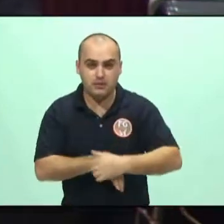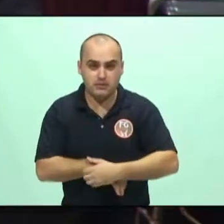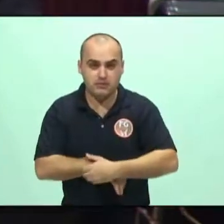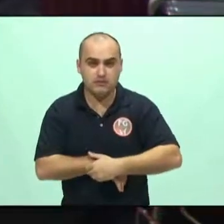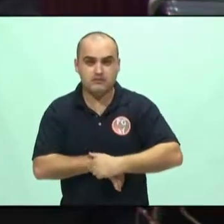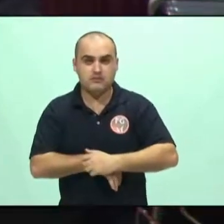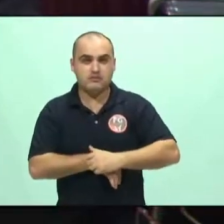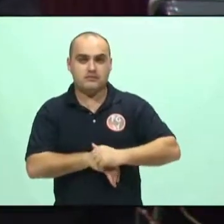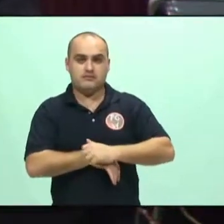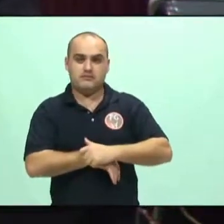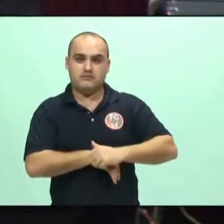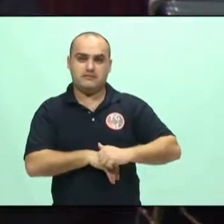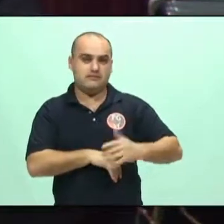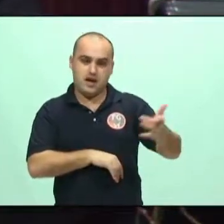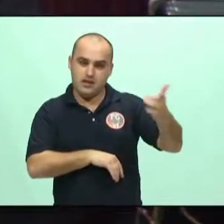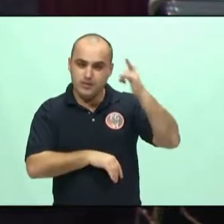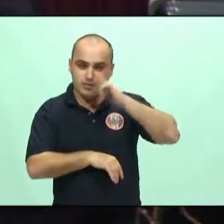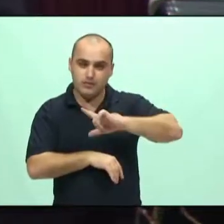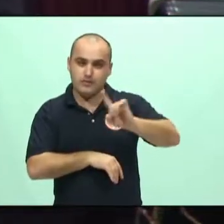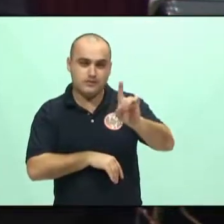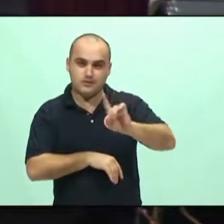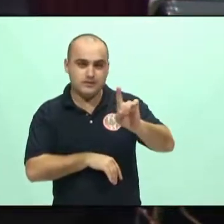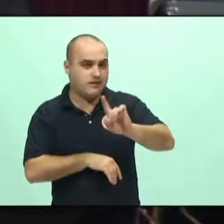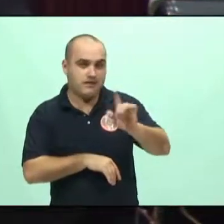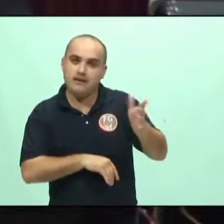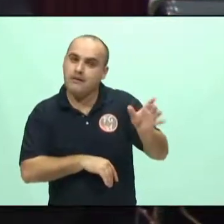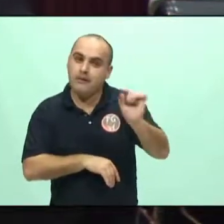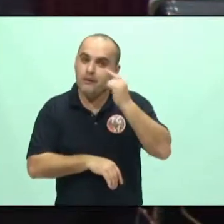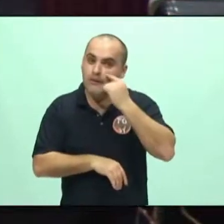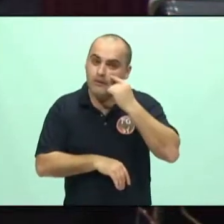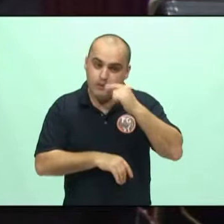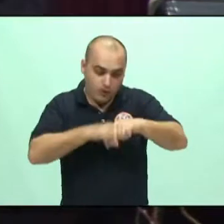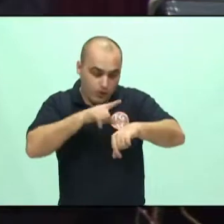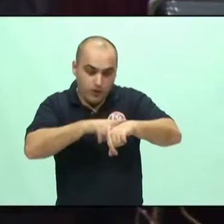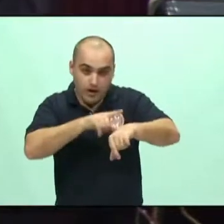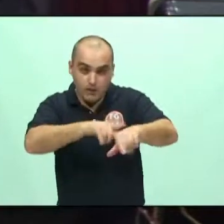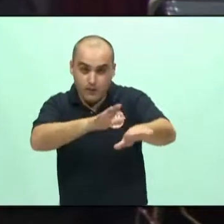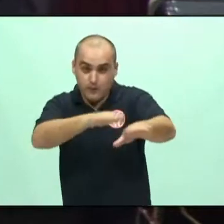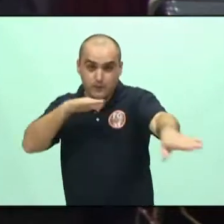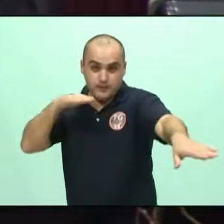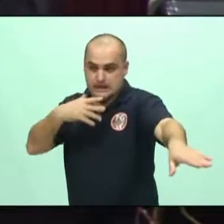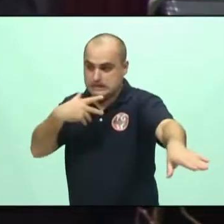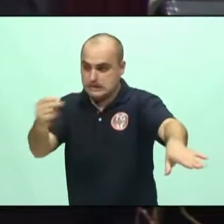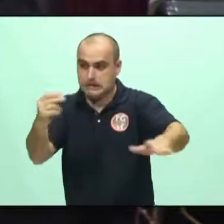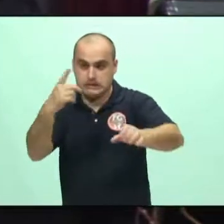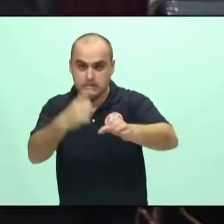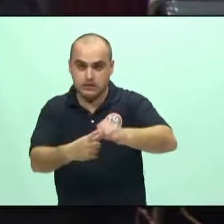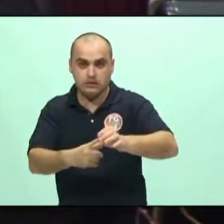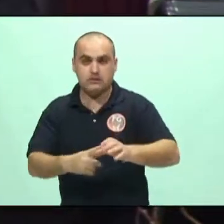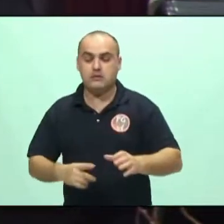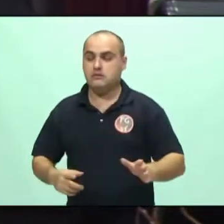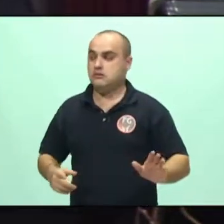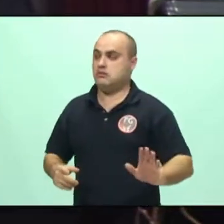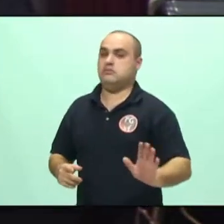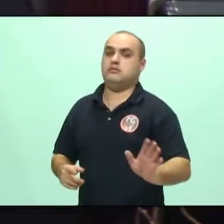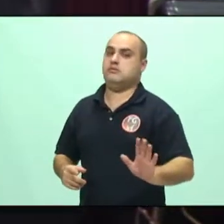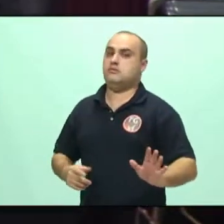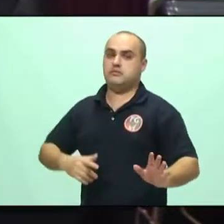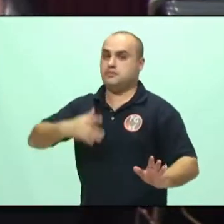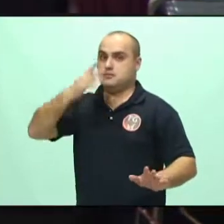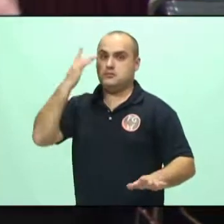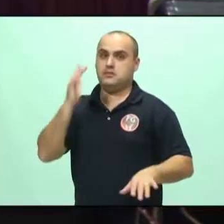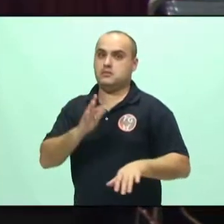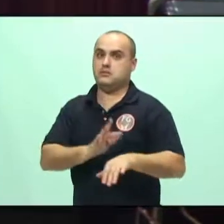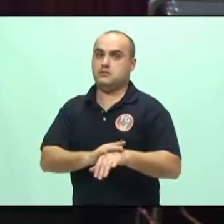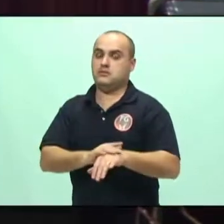não conseguimos gerador Carlos Augusto sair da nossa cidade no horário de pico Deus o livre se ficar um alguém doente que depender de nós ou